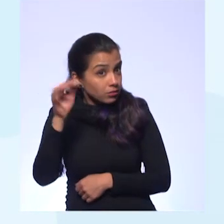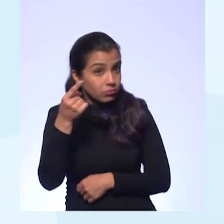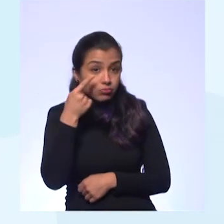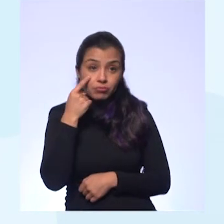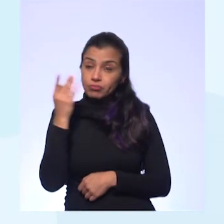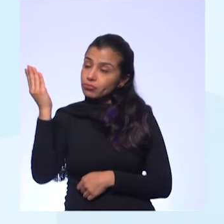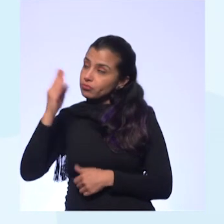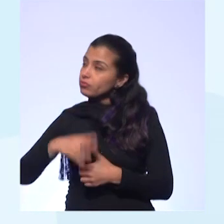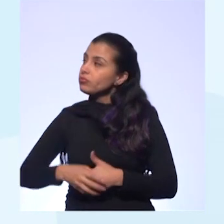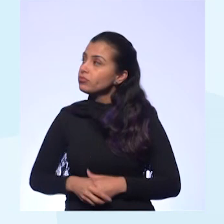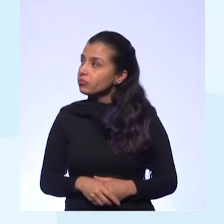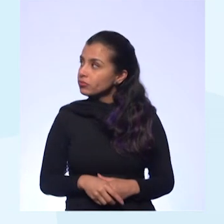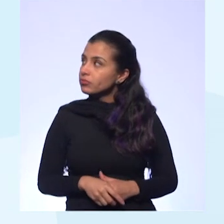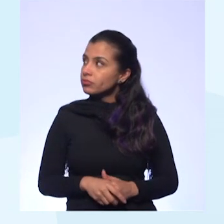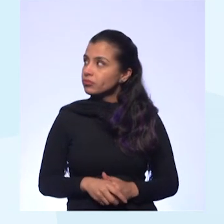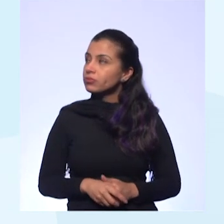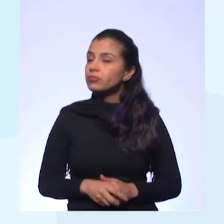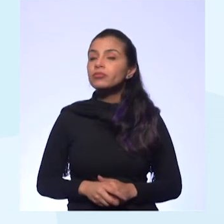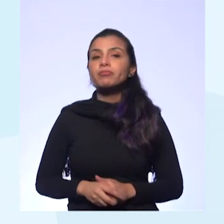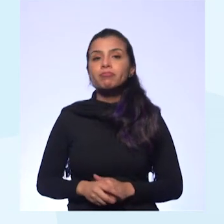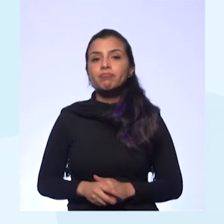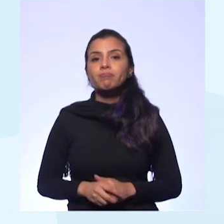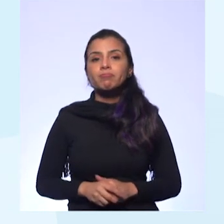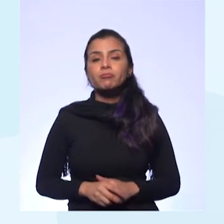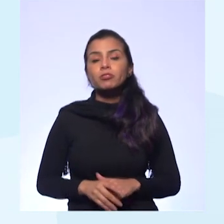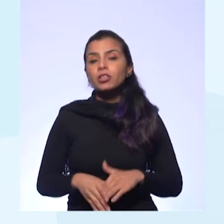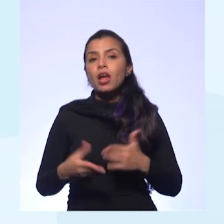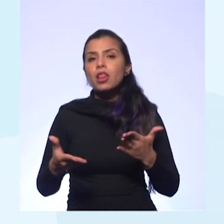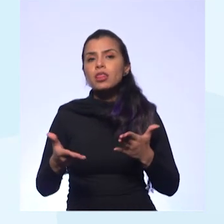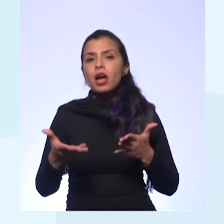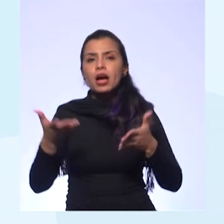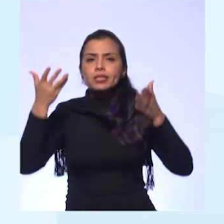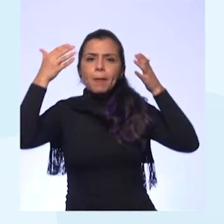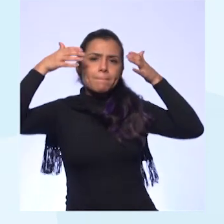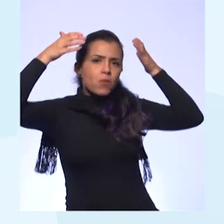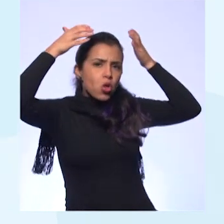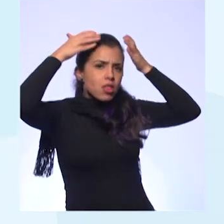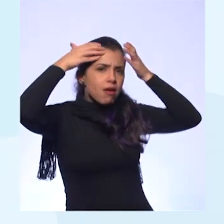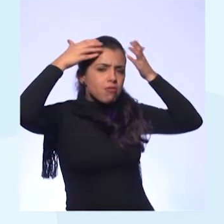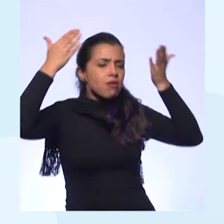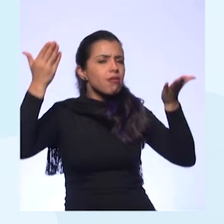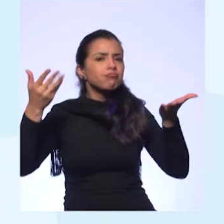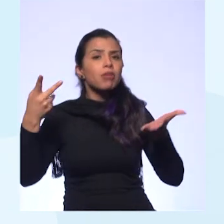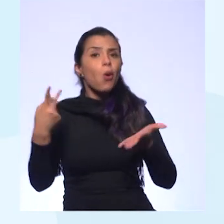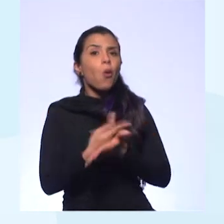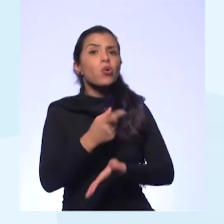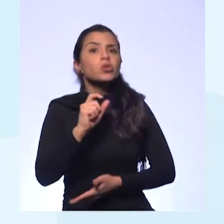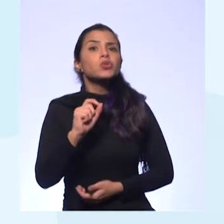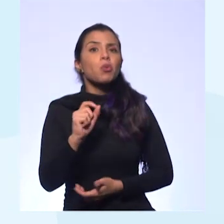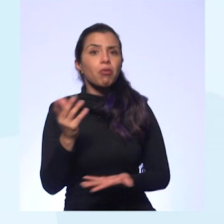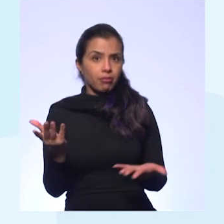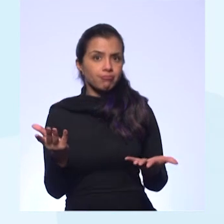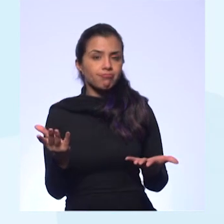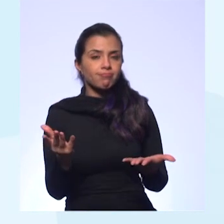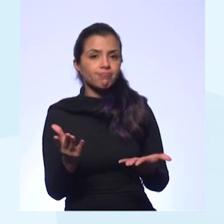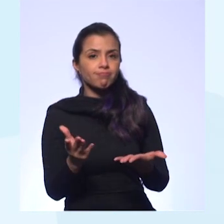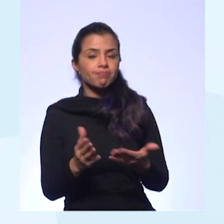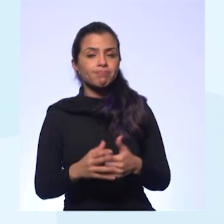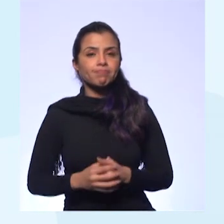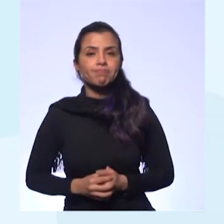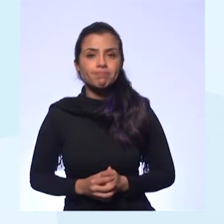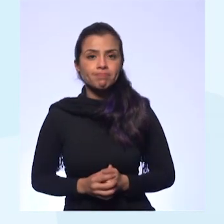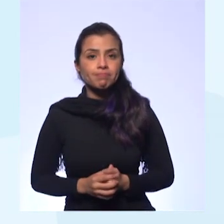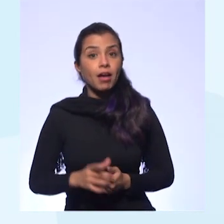na nossa tela. Então, como que as outras monarquias reagiram à morte de Luís XVI, formando a